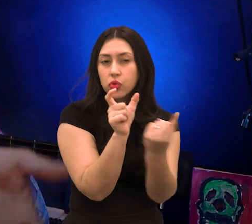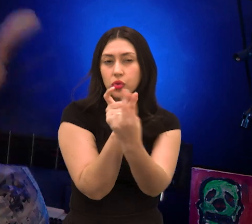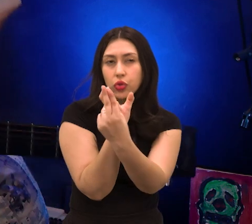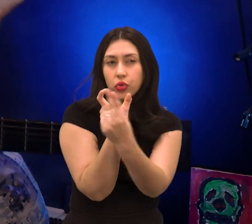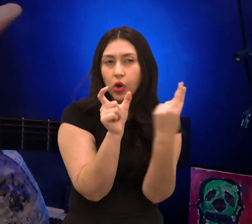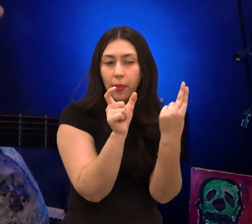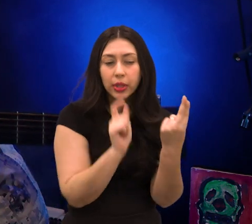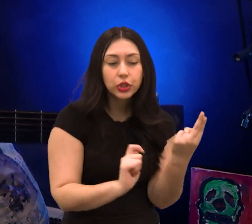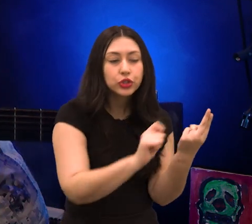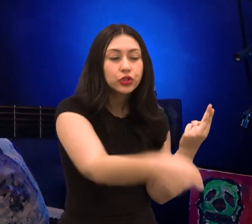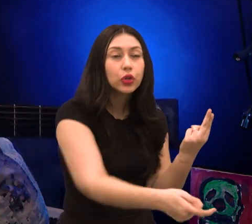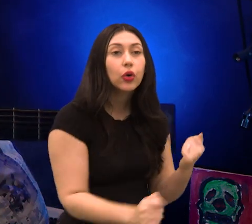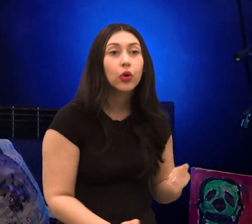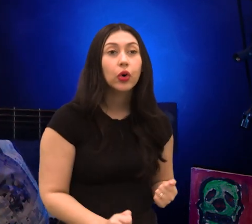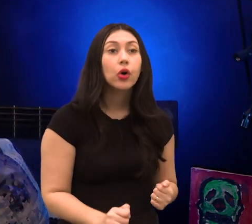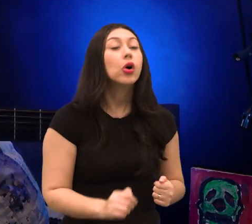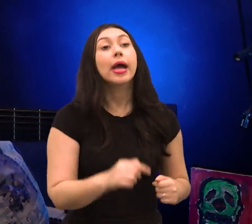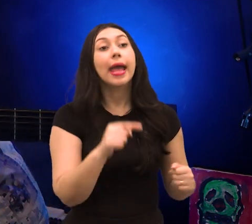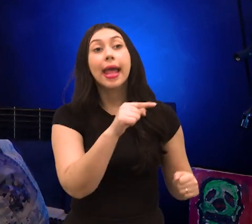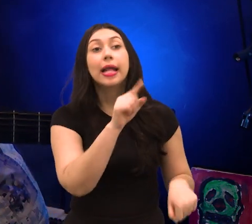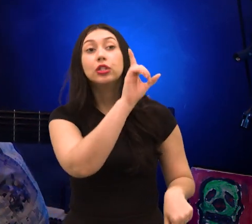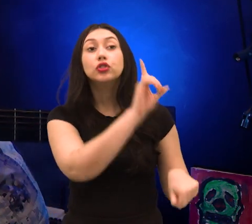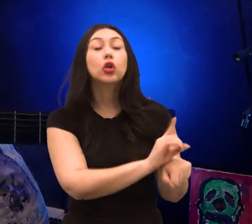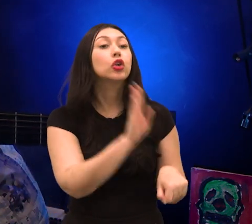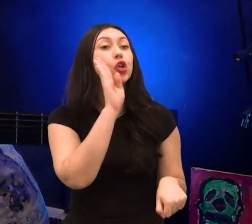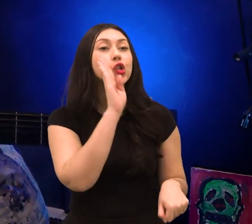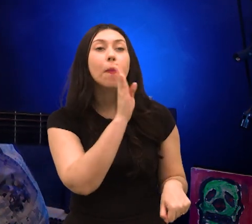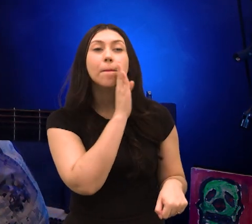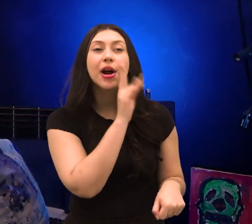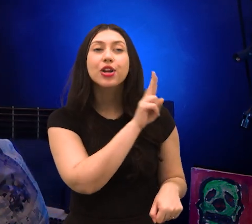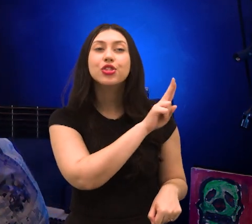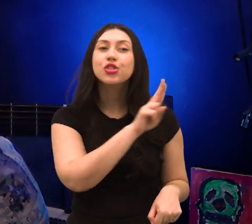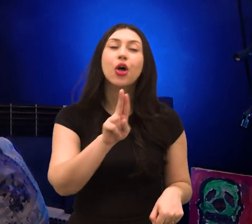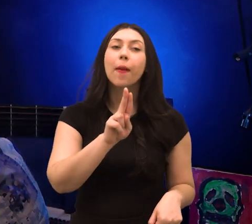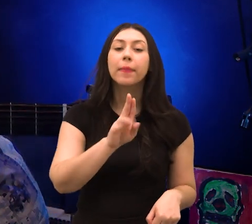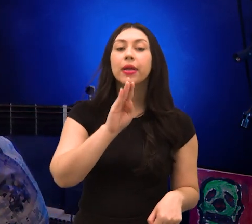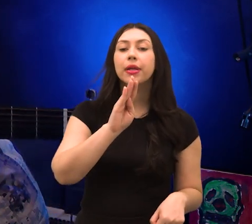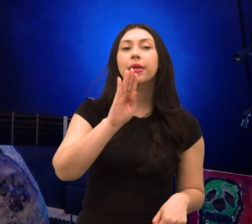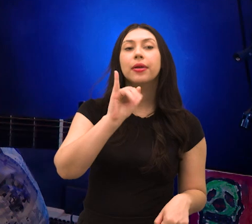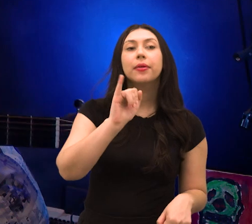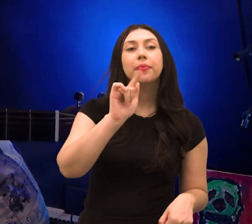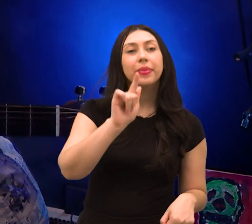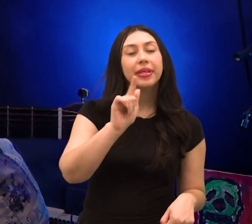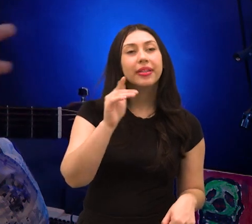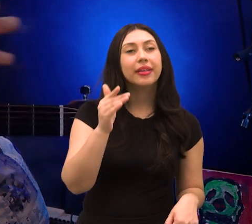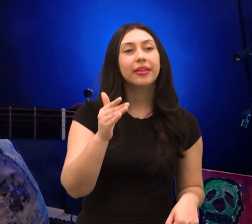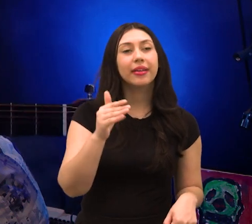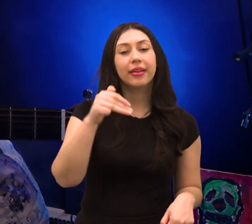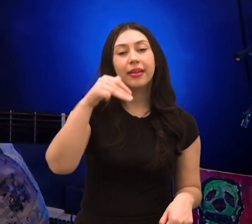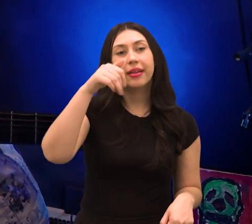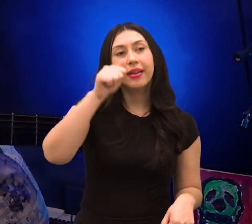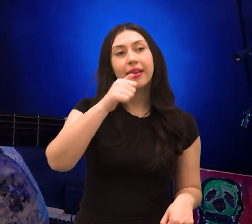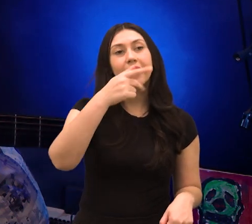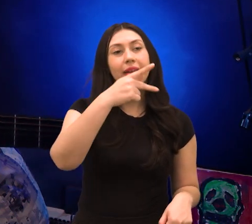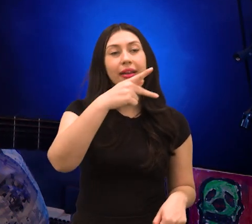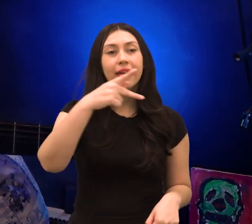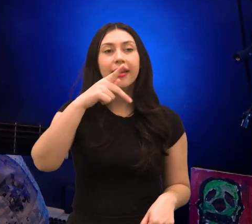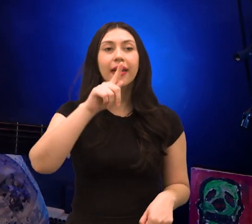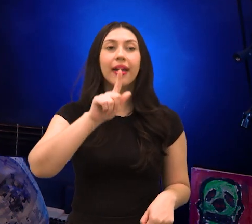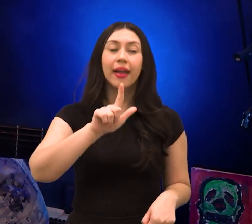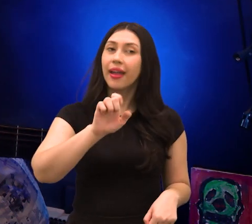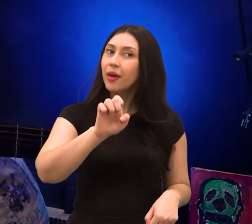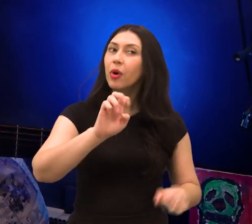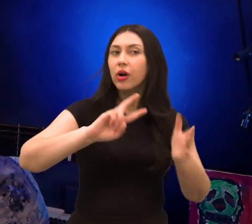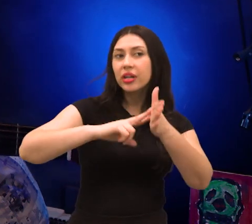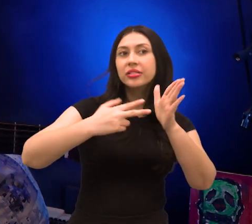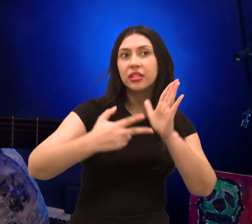chapéu. Ele era dono de um bar chamado Big Apple, só que só no nome. Porque o bar era pequenininho, eu brincava com ele, Small Apple, né? E aí eu fui